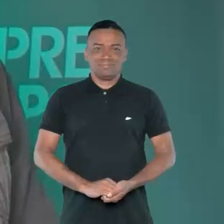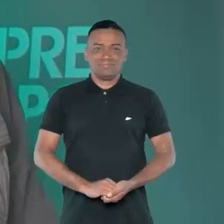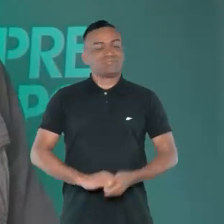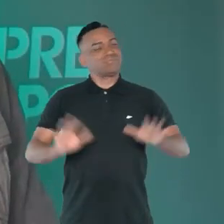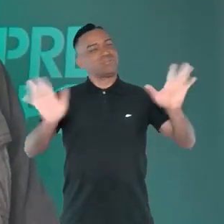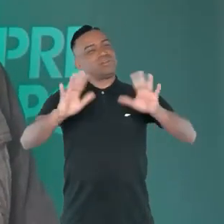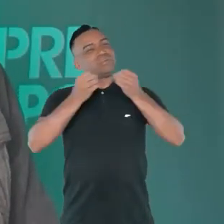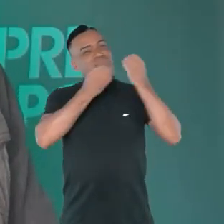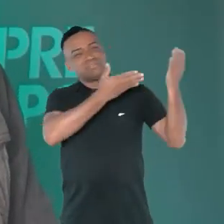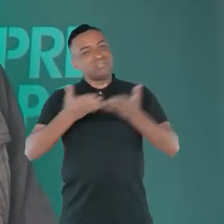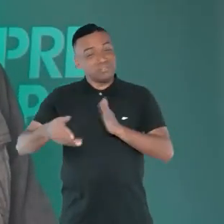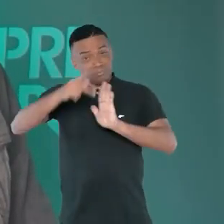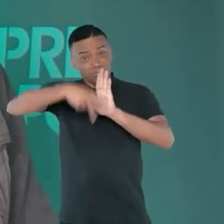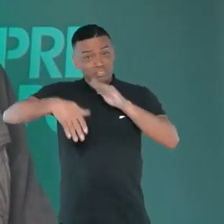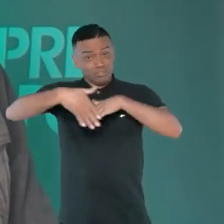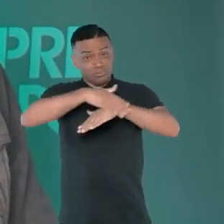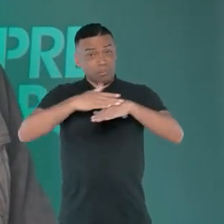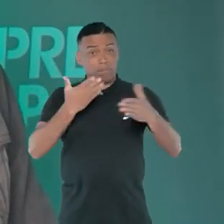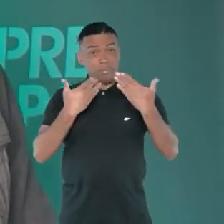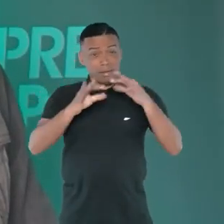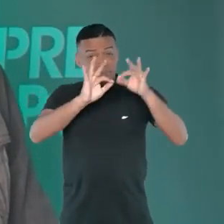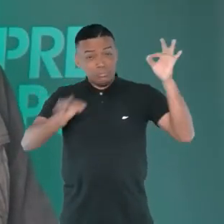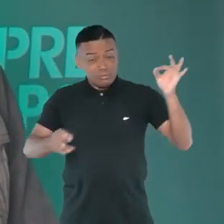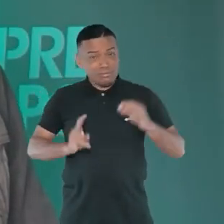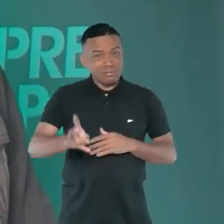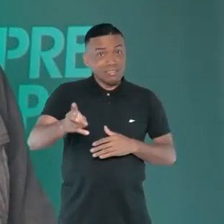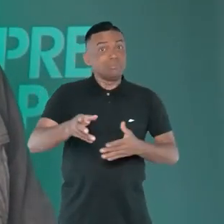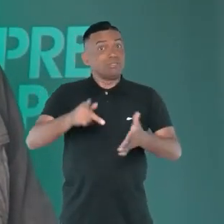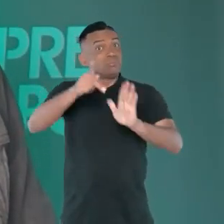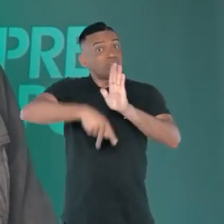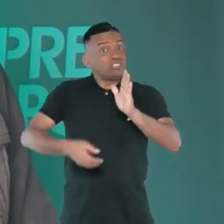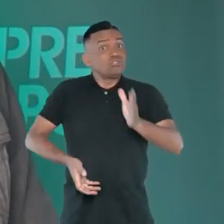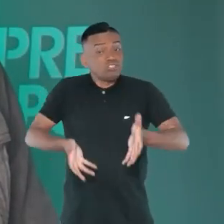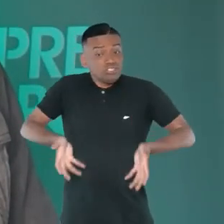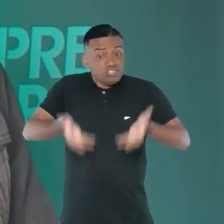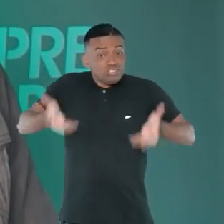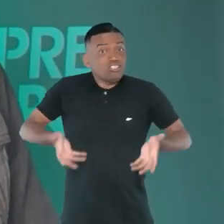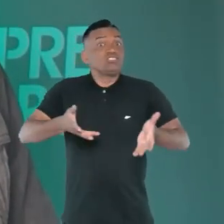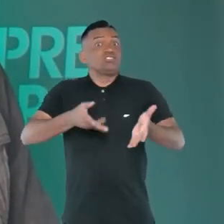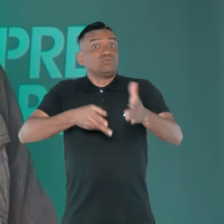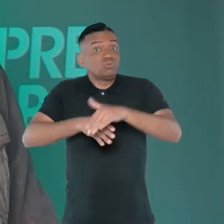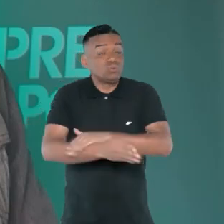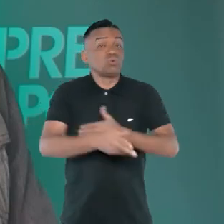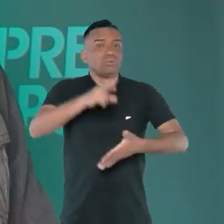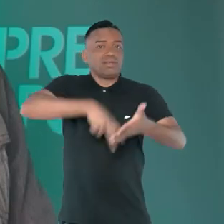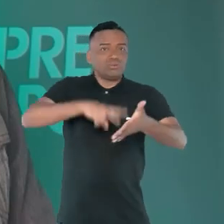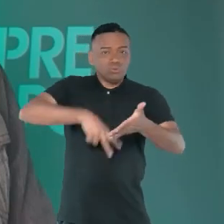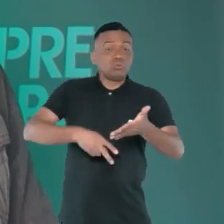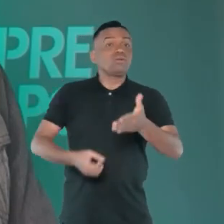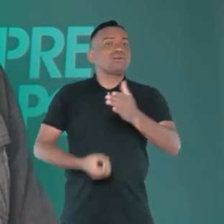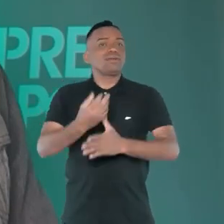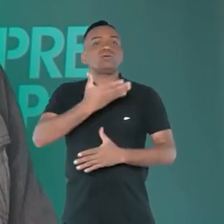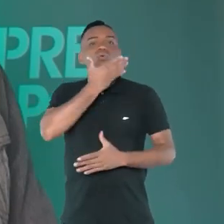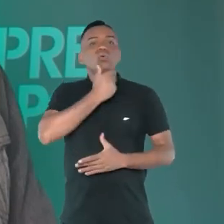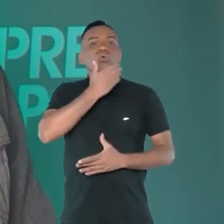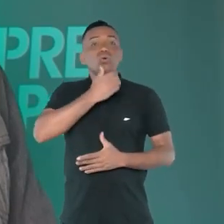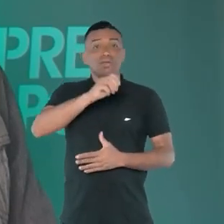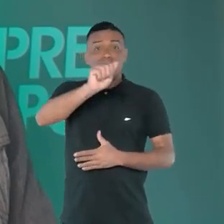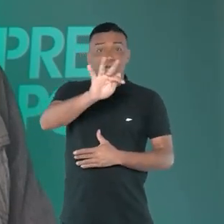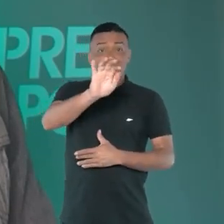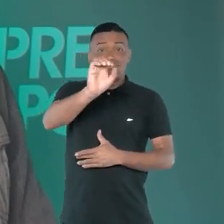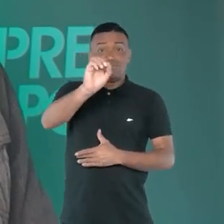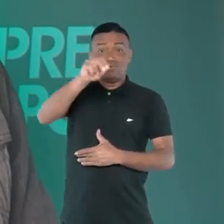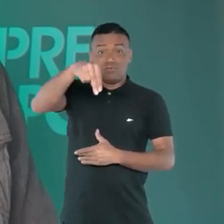Olá, bem-vindos ao Sempre um Papo, este projeto de incentivo ao hábito da leitura, criado há 38 anos pelo jornalista mineiro